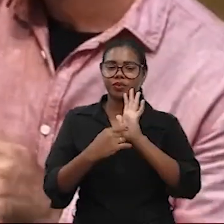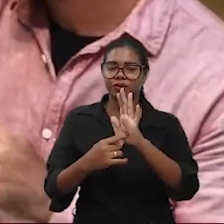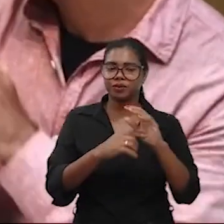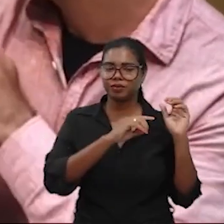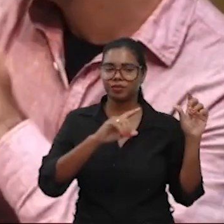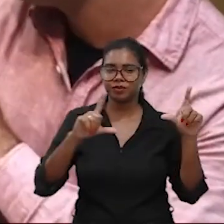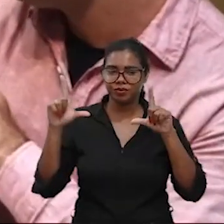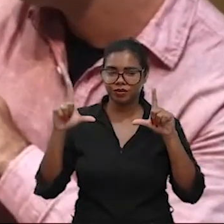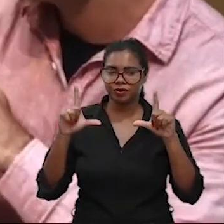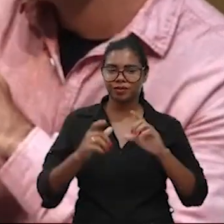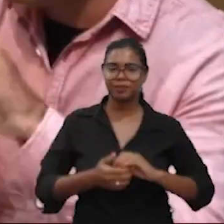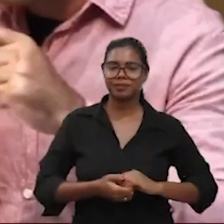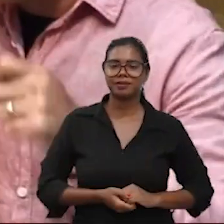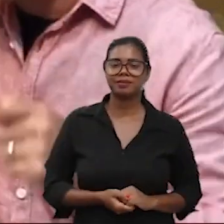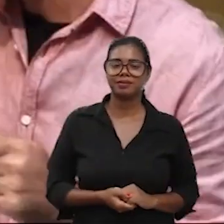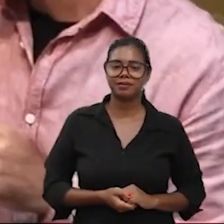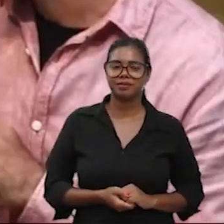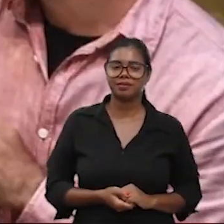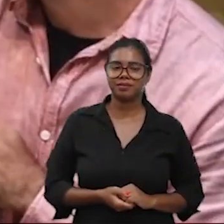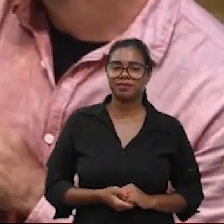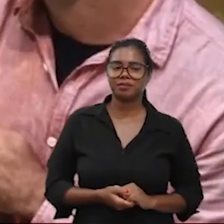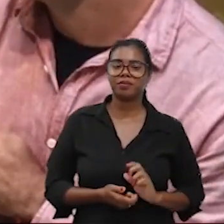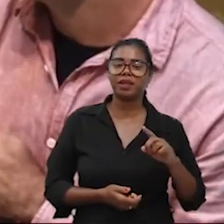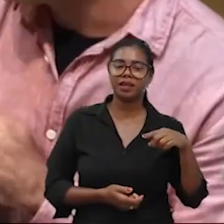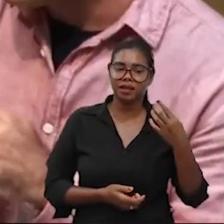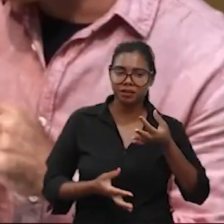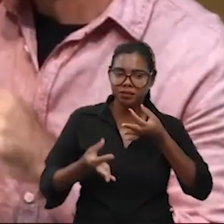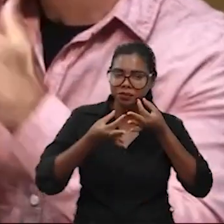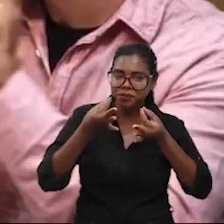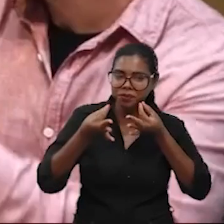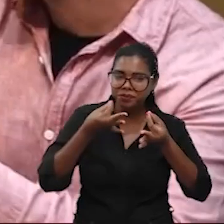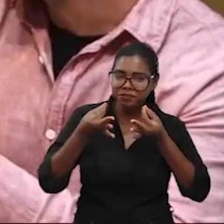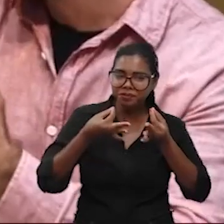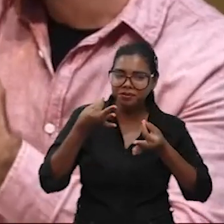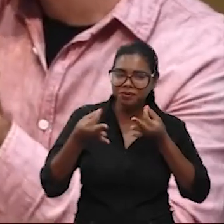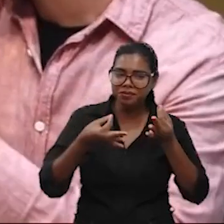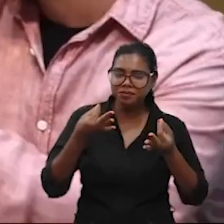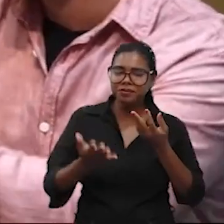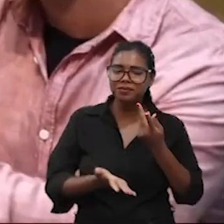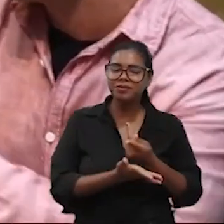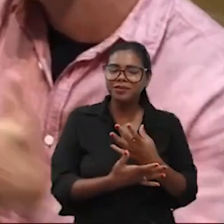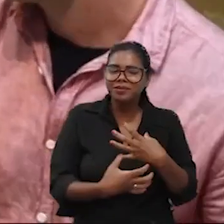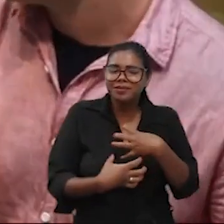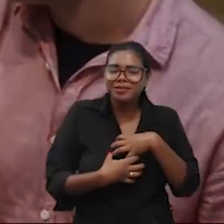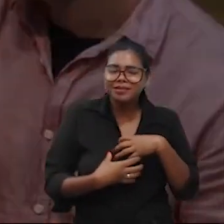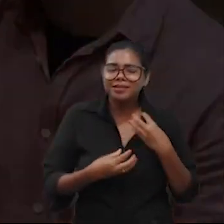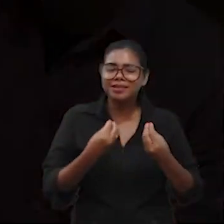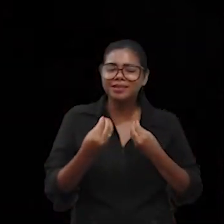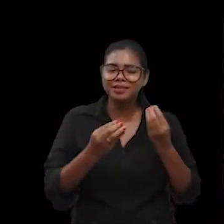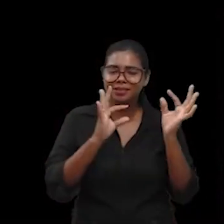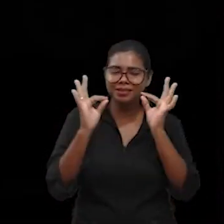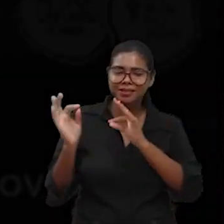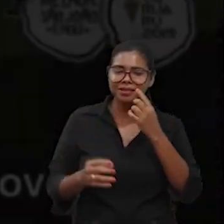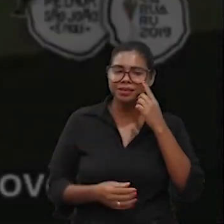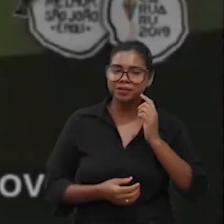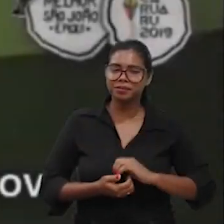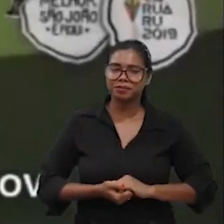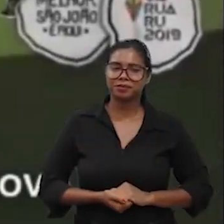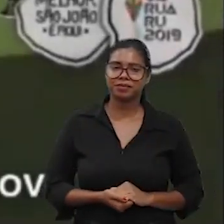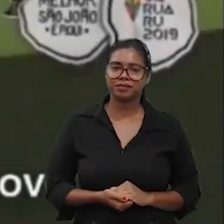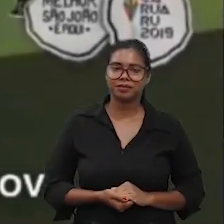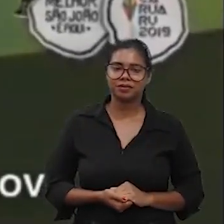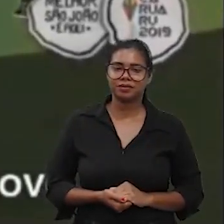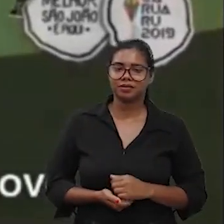vídeo e aí a gente assiste e depois você comenta um pouquinho como é que você se sente ao se ver nessa situação, beleza? Álvaro,